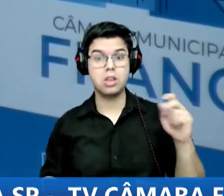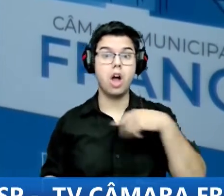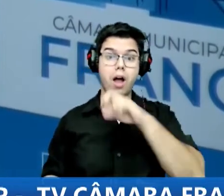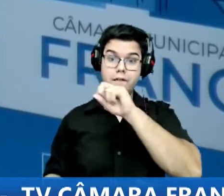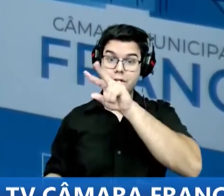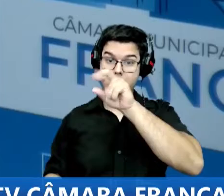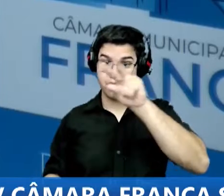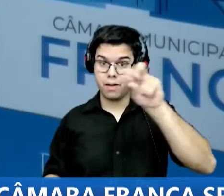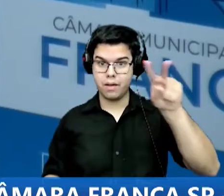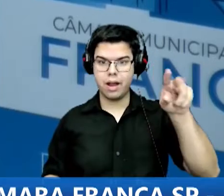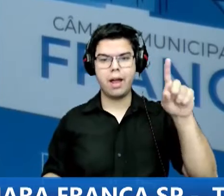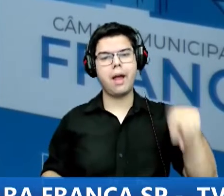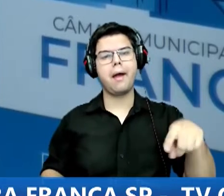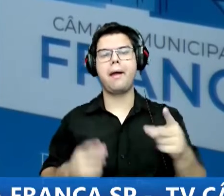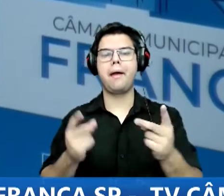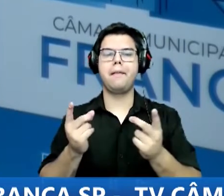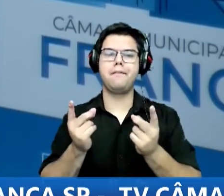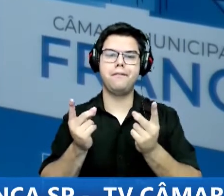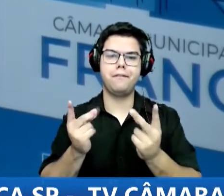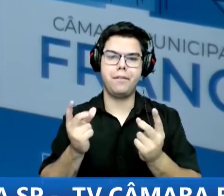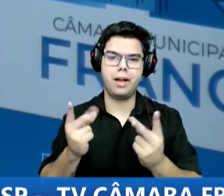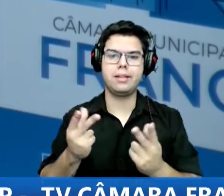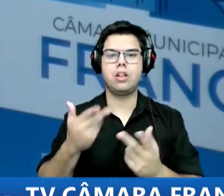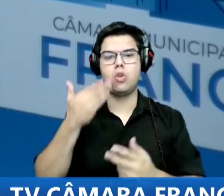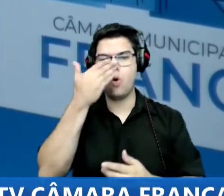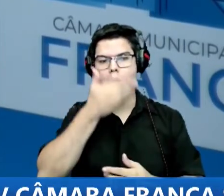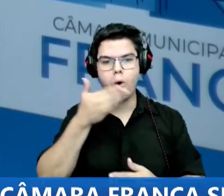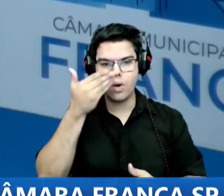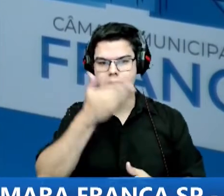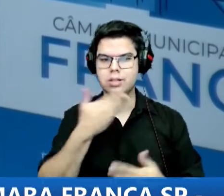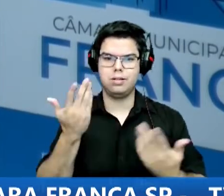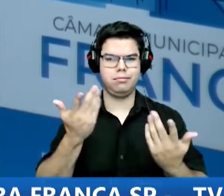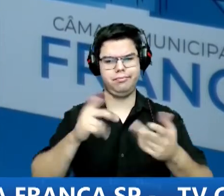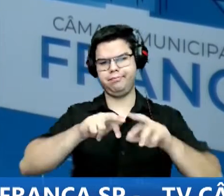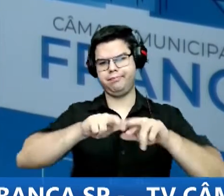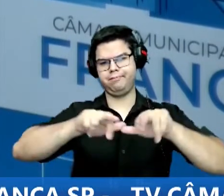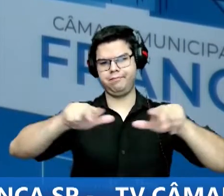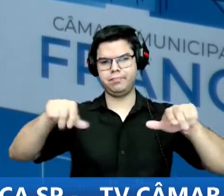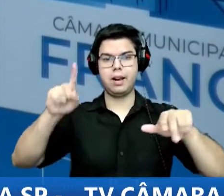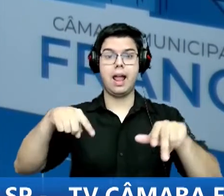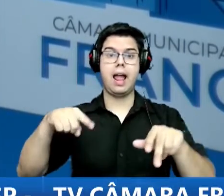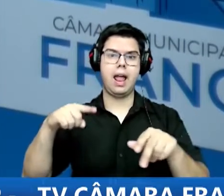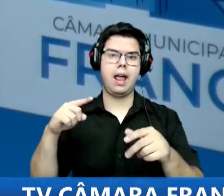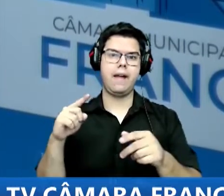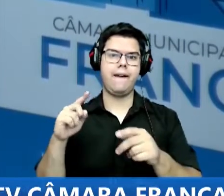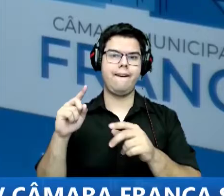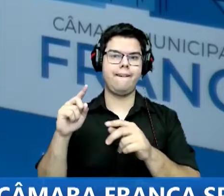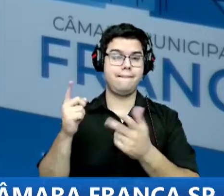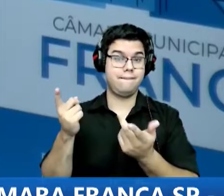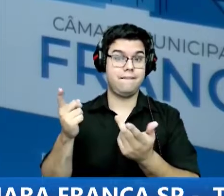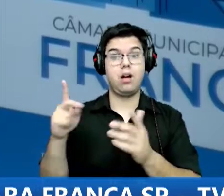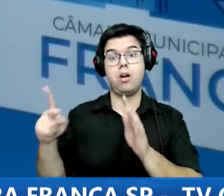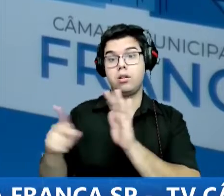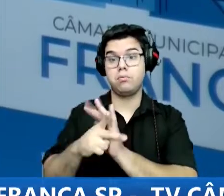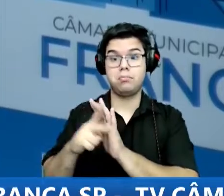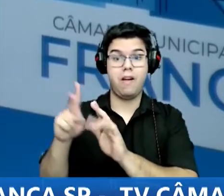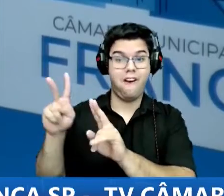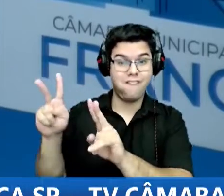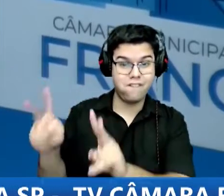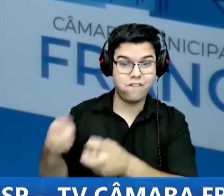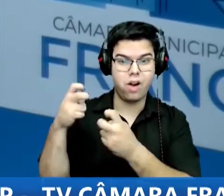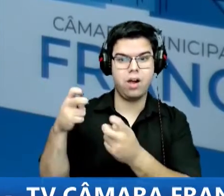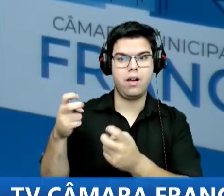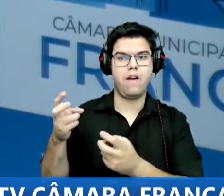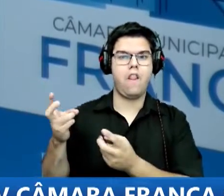de doces, muitas vezes, inclusive, a exploração pelo tráfico e limpar os carros nos